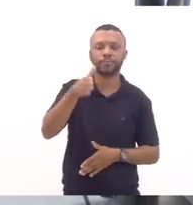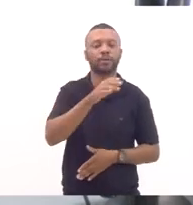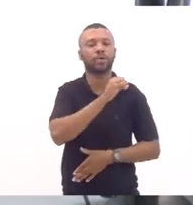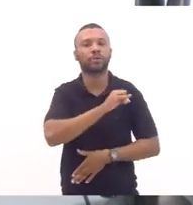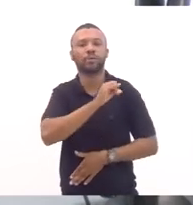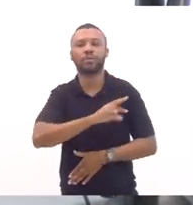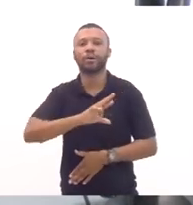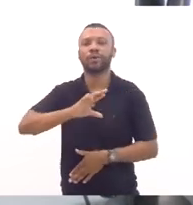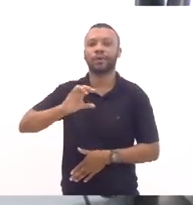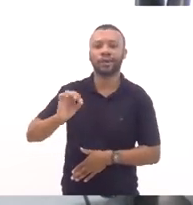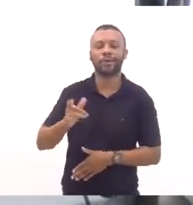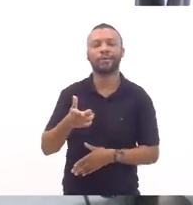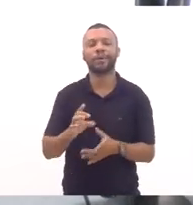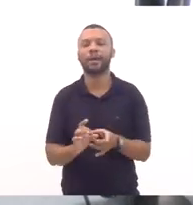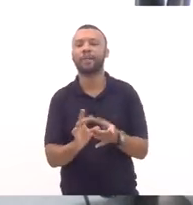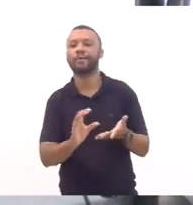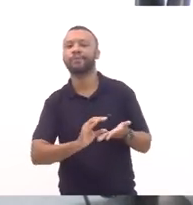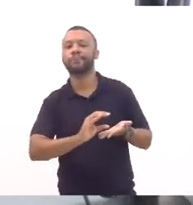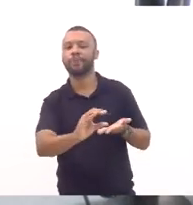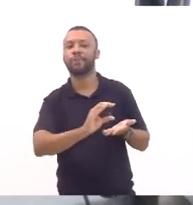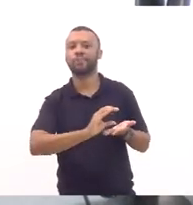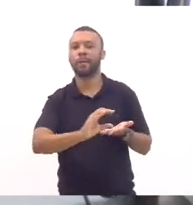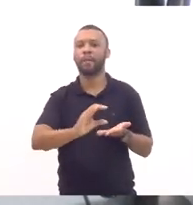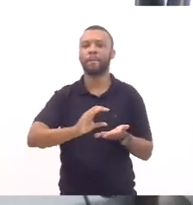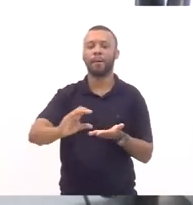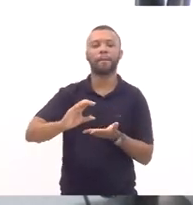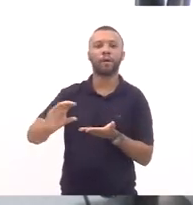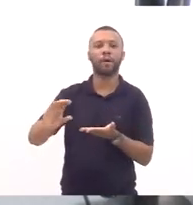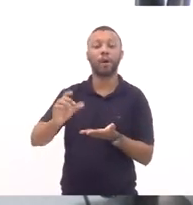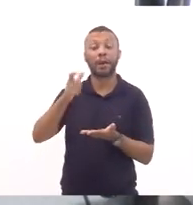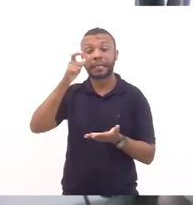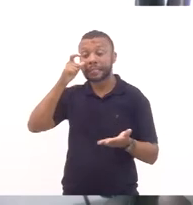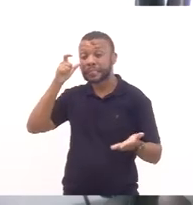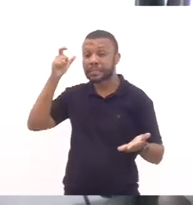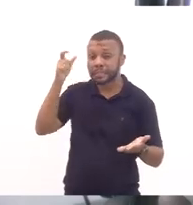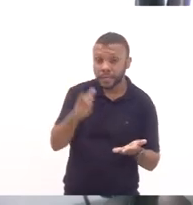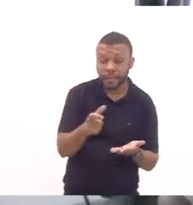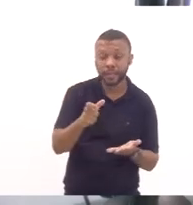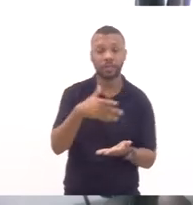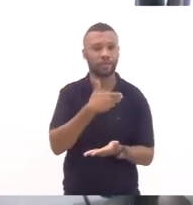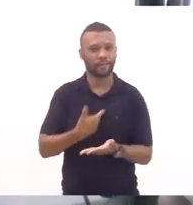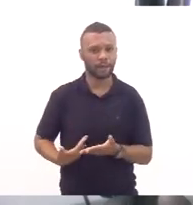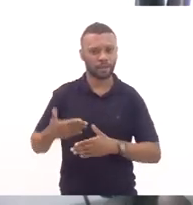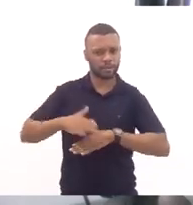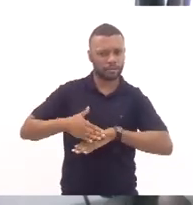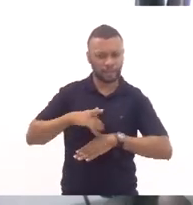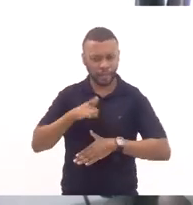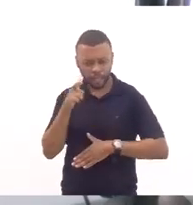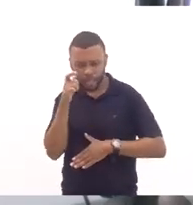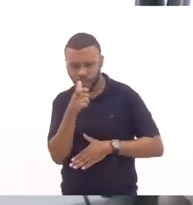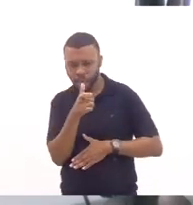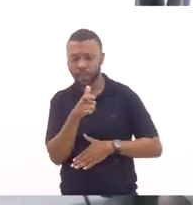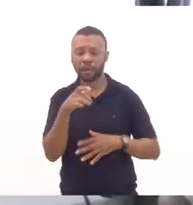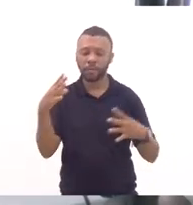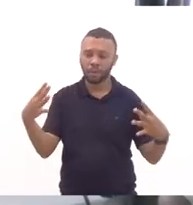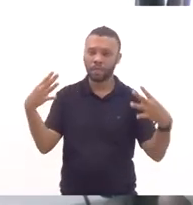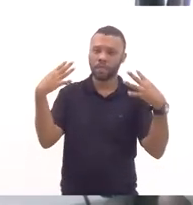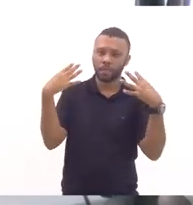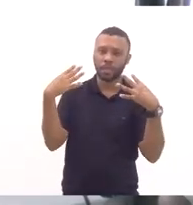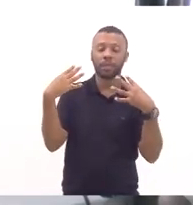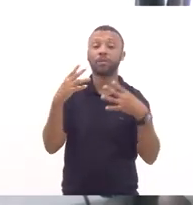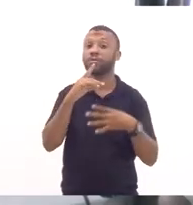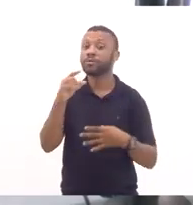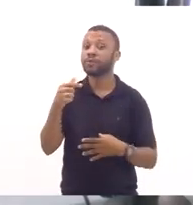soltando dinheiro para onde lhe interessa, aonde interessa a ele, por conta da visualização de 2 de